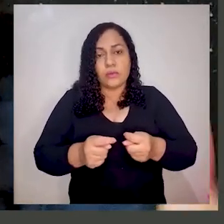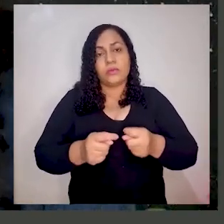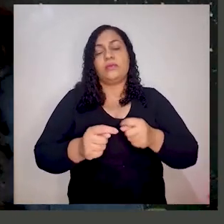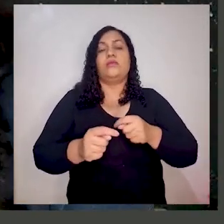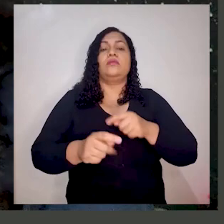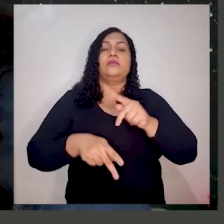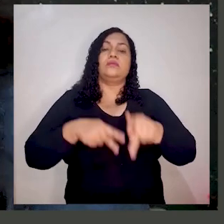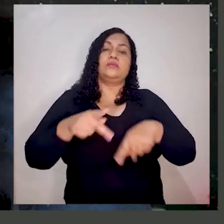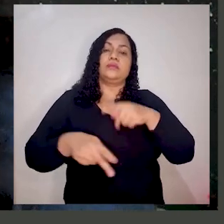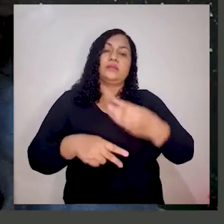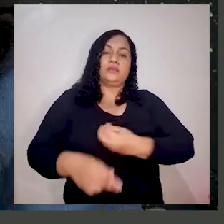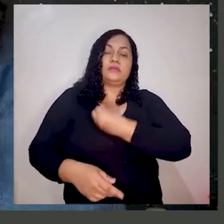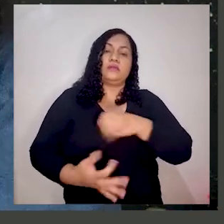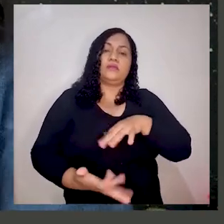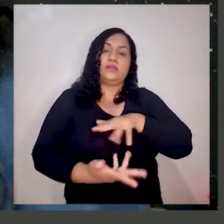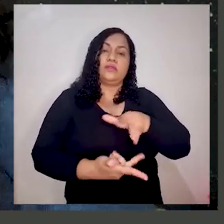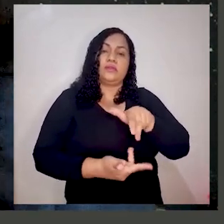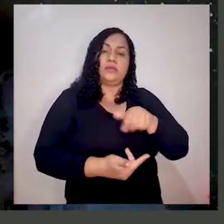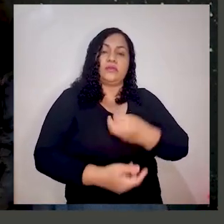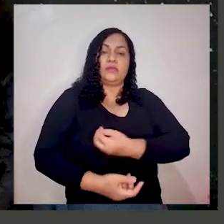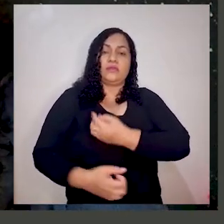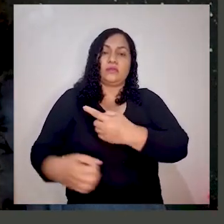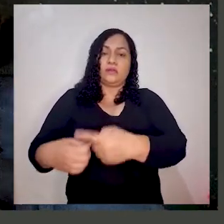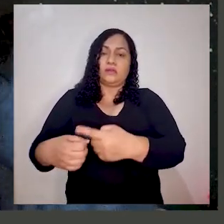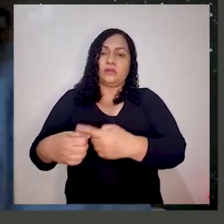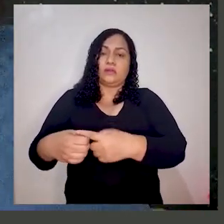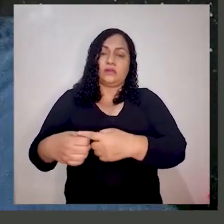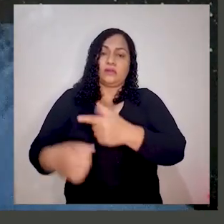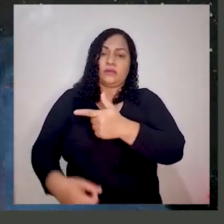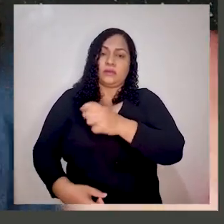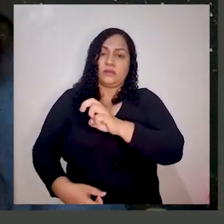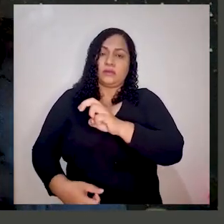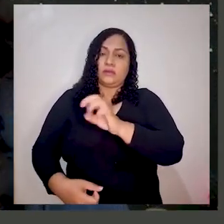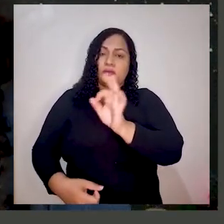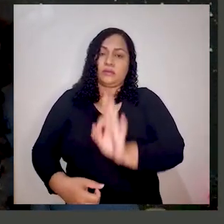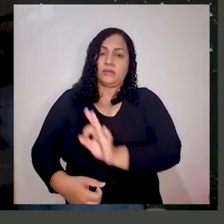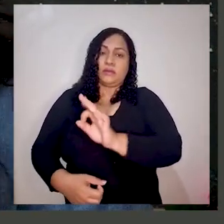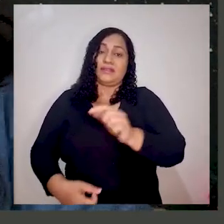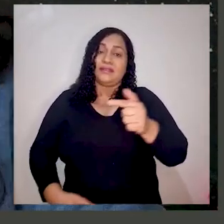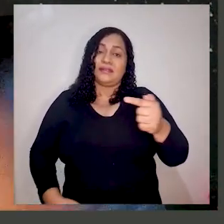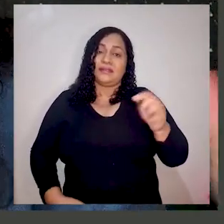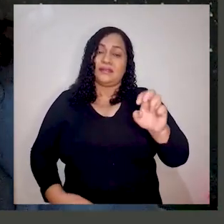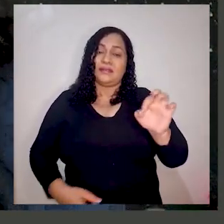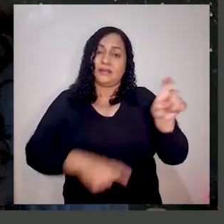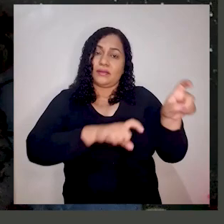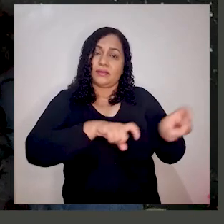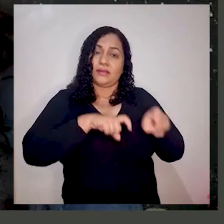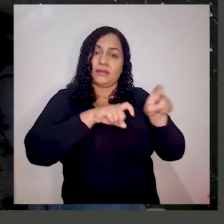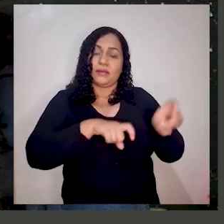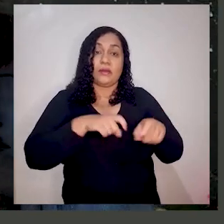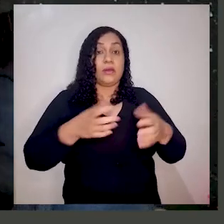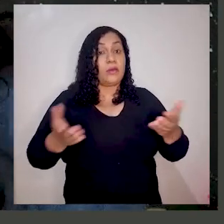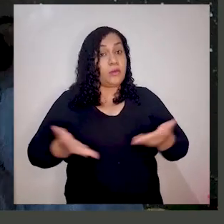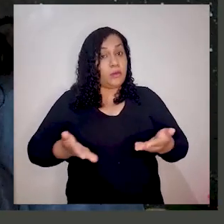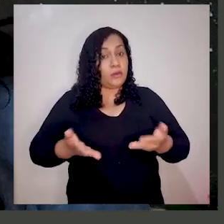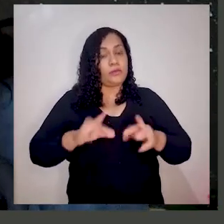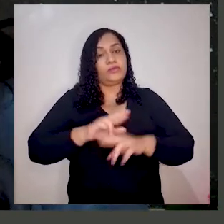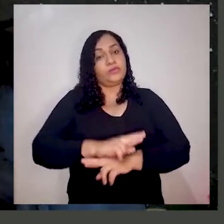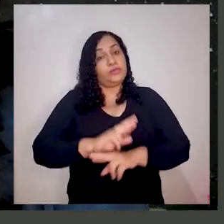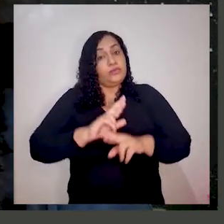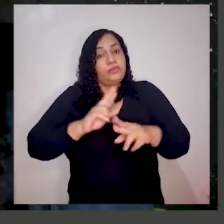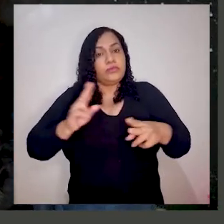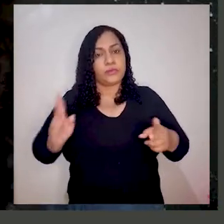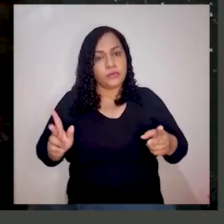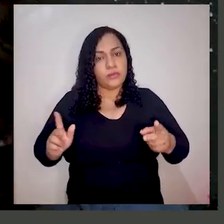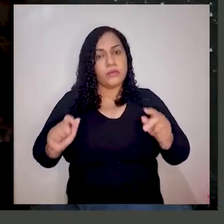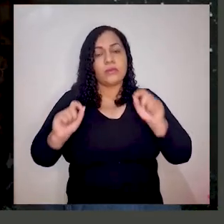a população mundial habitavam cidades, né? 75% habitavam as áreas rurais. E hoje não é